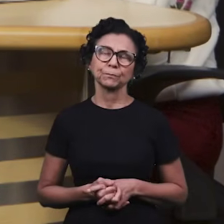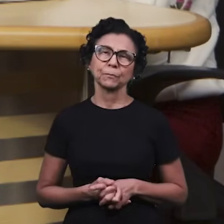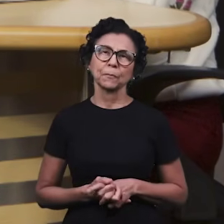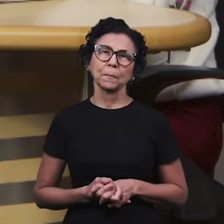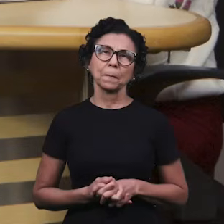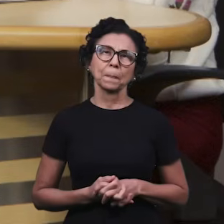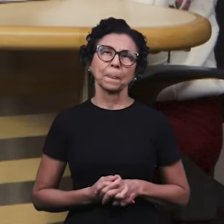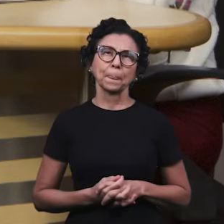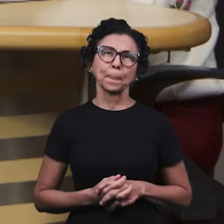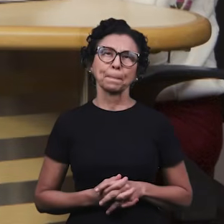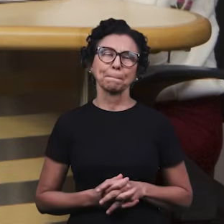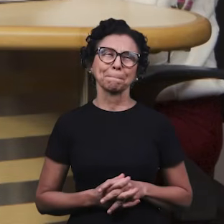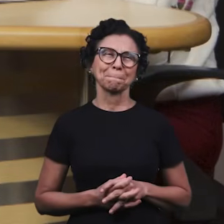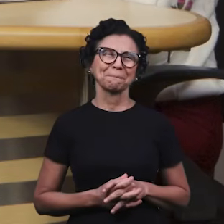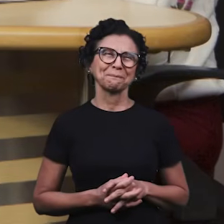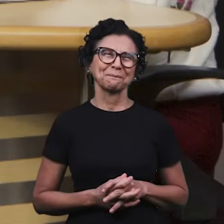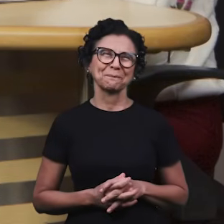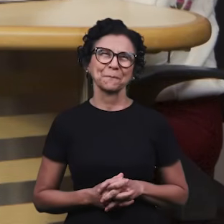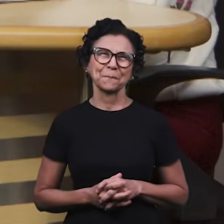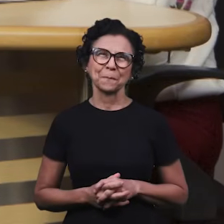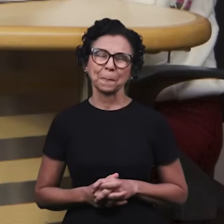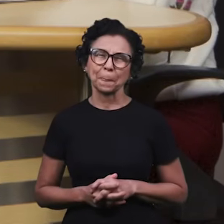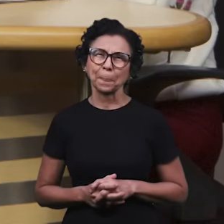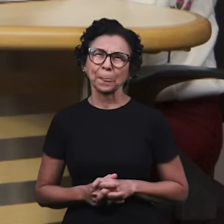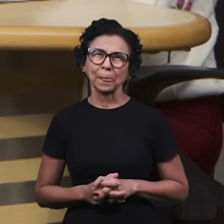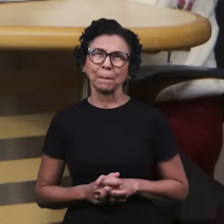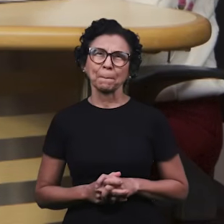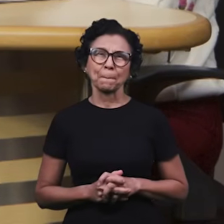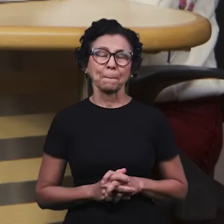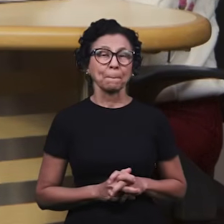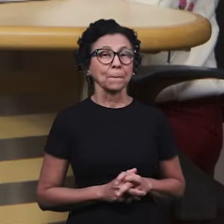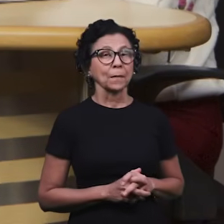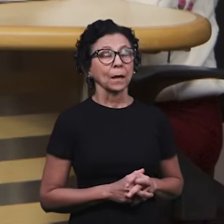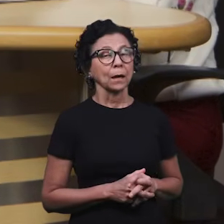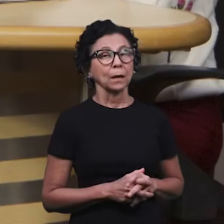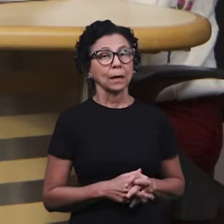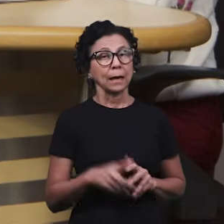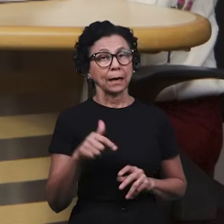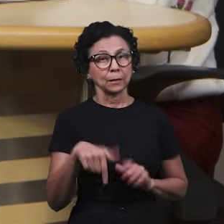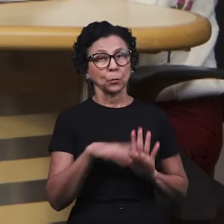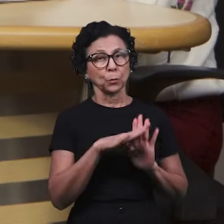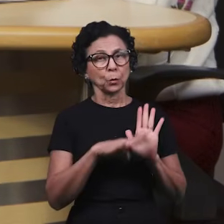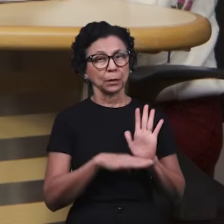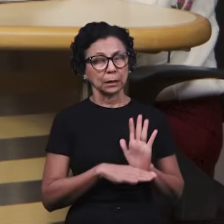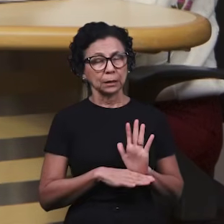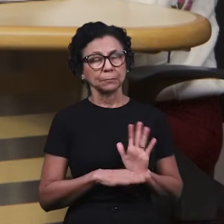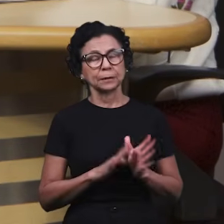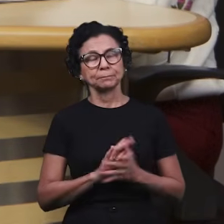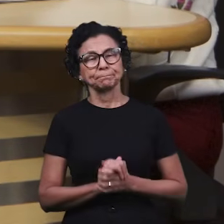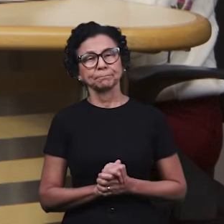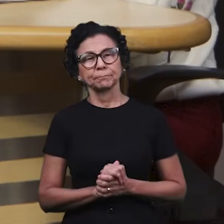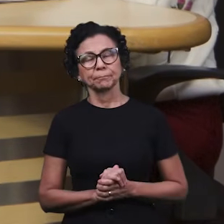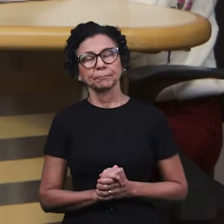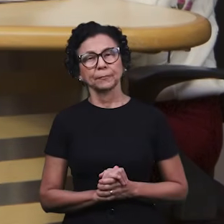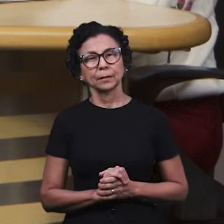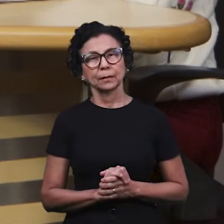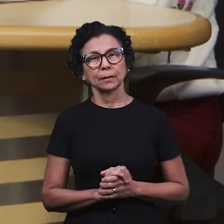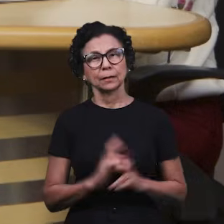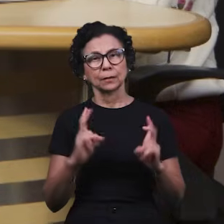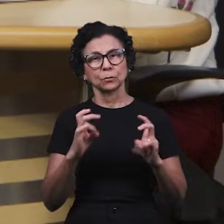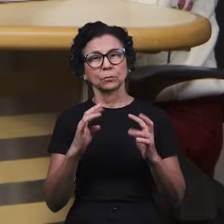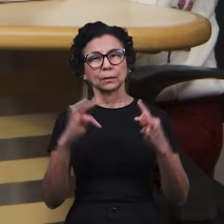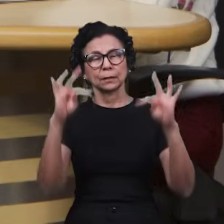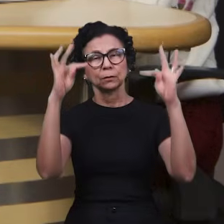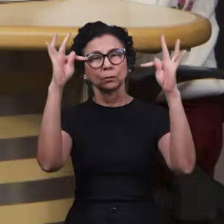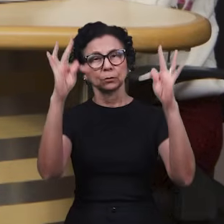mesmo. Os diferentes episódios trataram dos alertas, mas também de orientações para o bom uso da